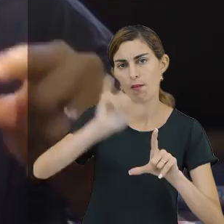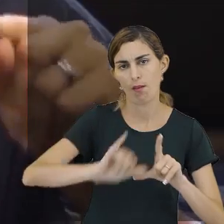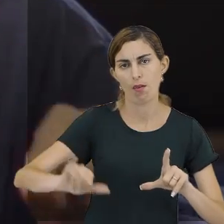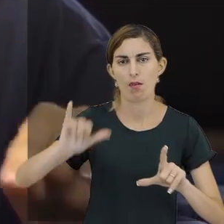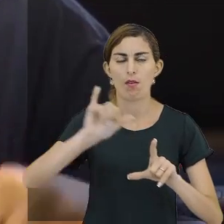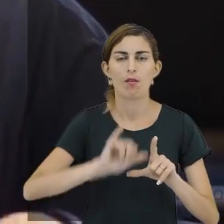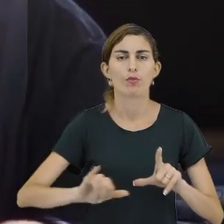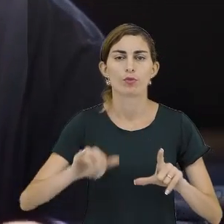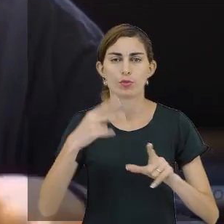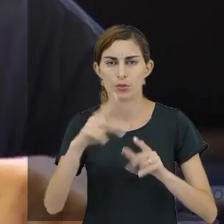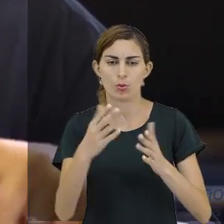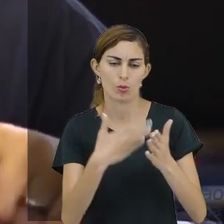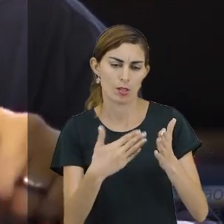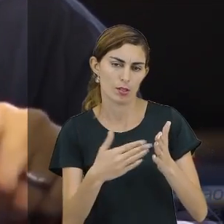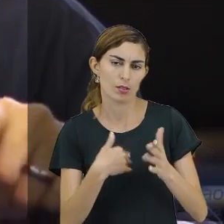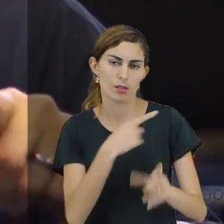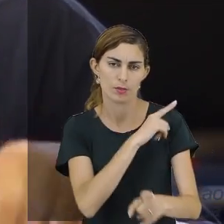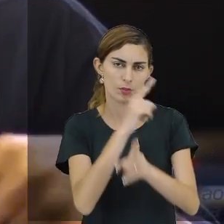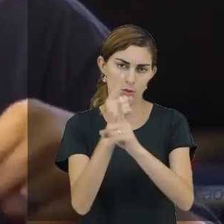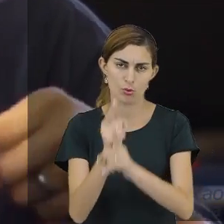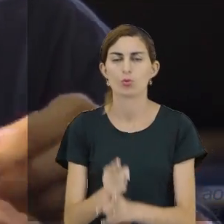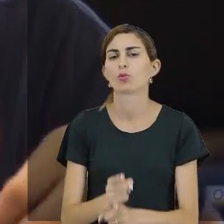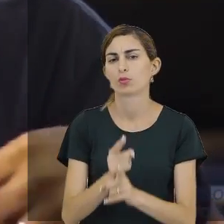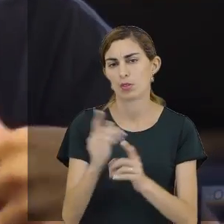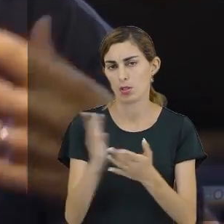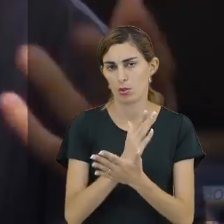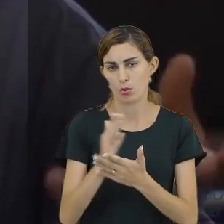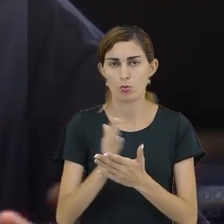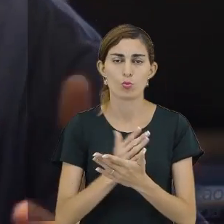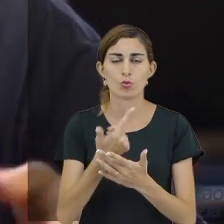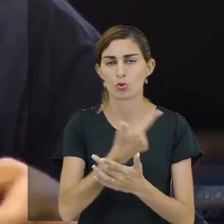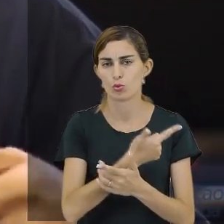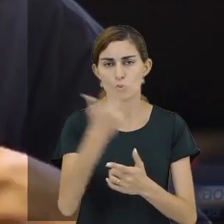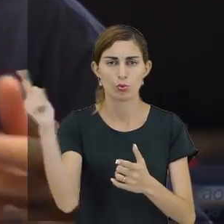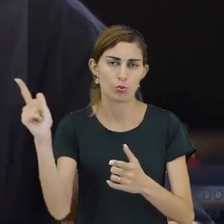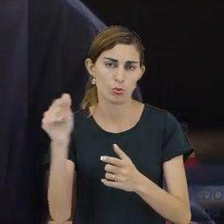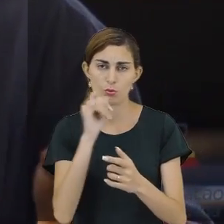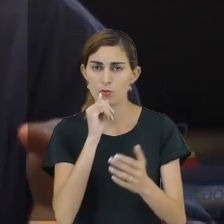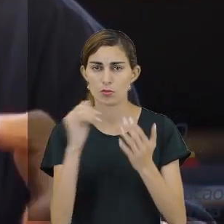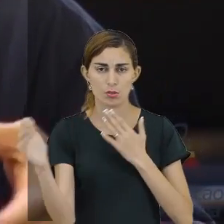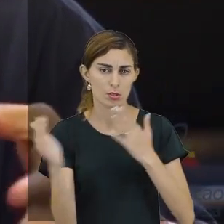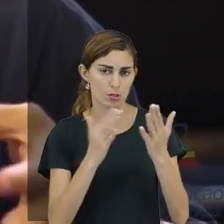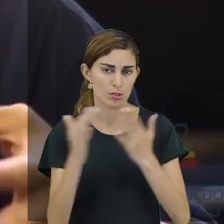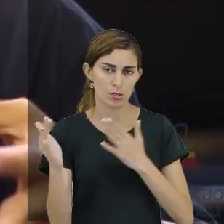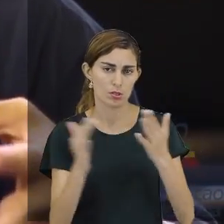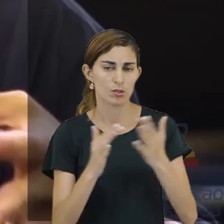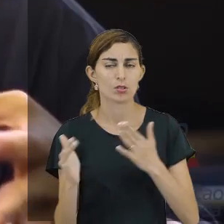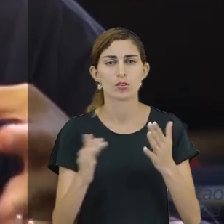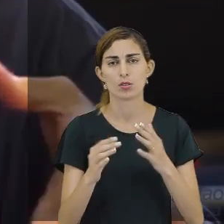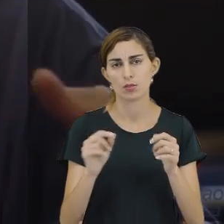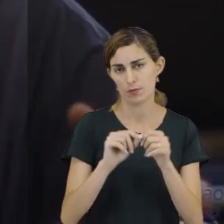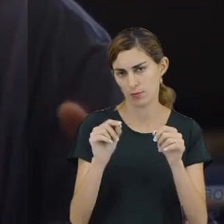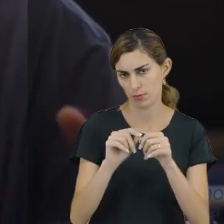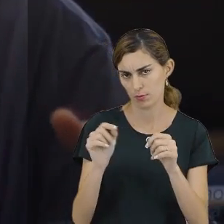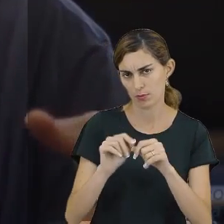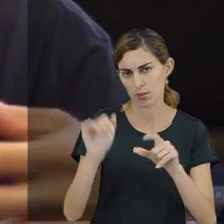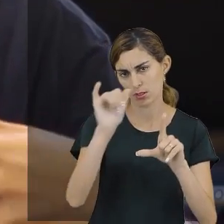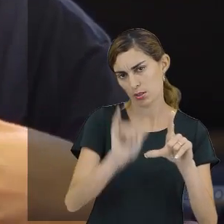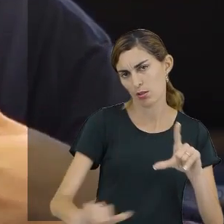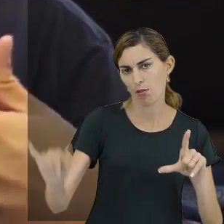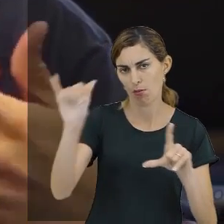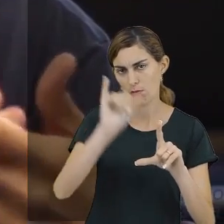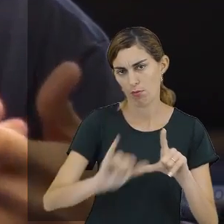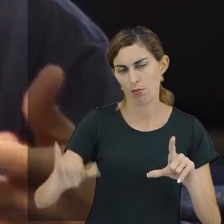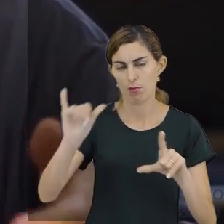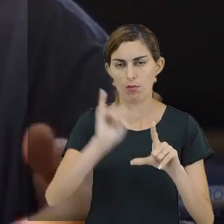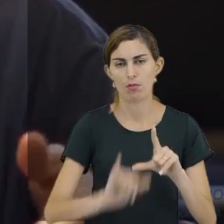web. Lembrando que no seu caderno você vai encontrar algumas outras ferramentas e outros exemplos, principalmente na parte de construção de layouts,